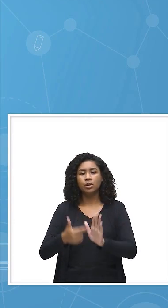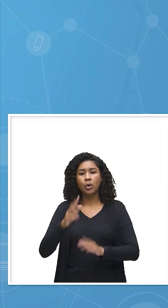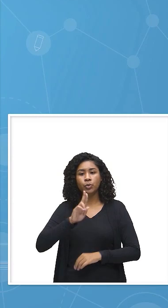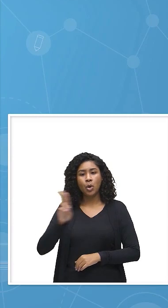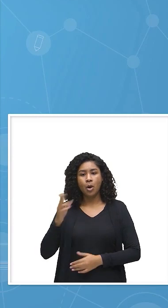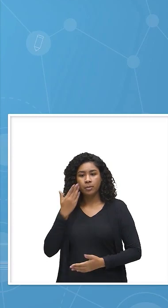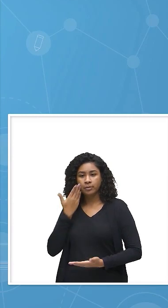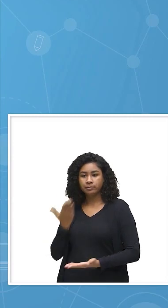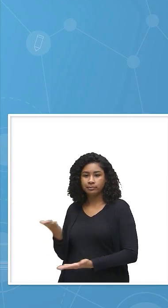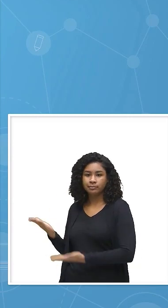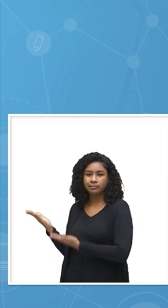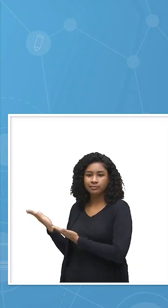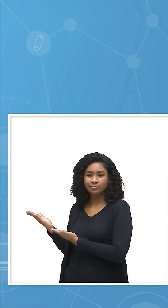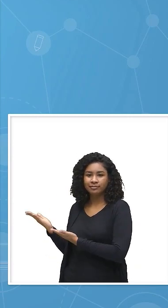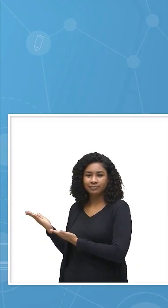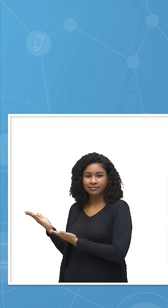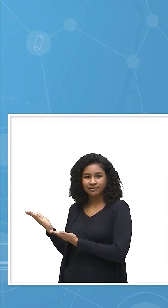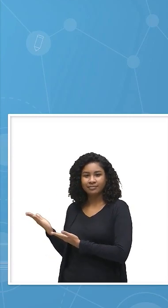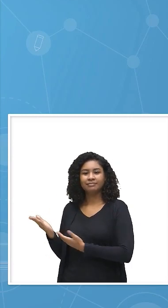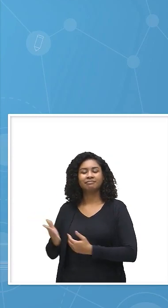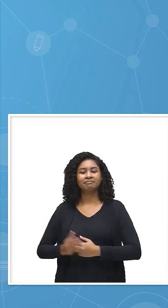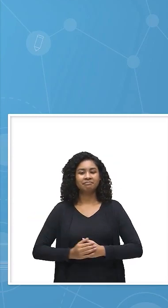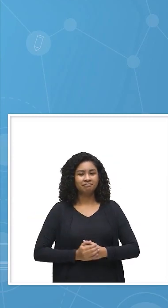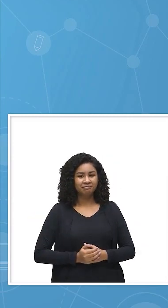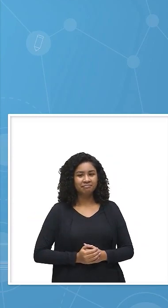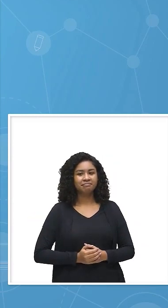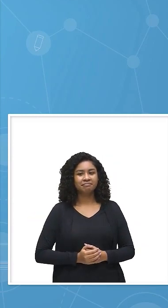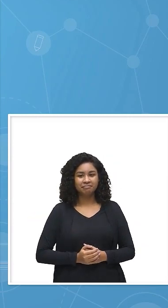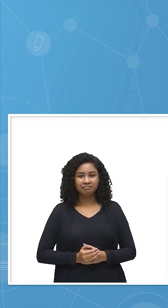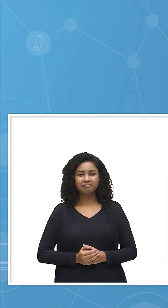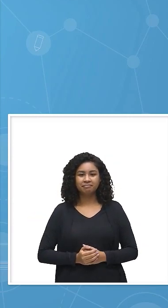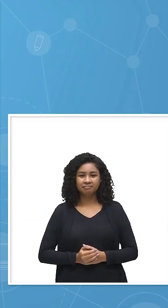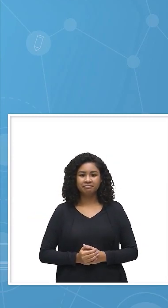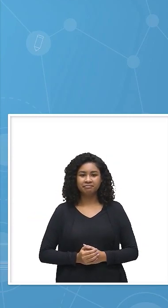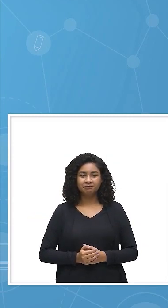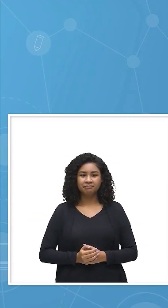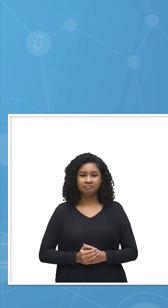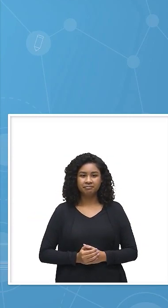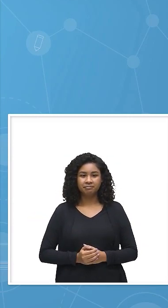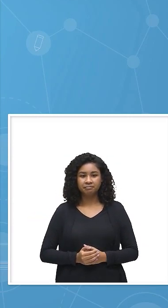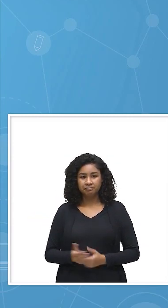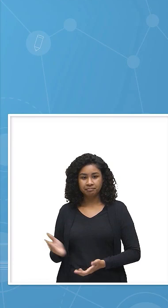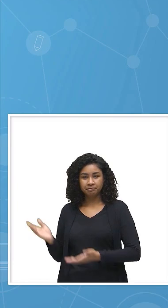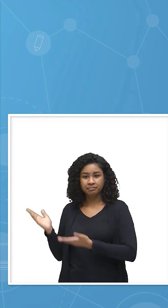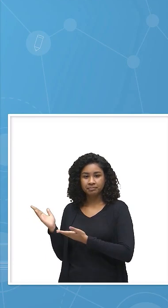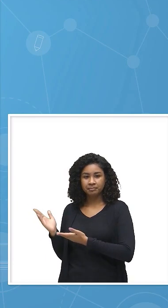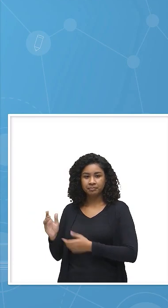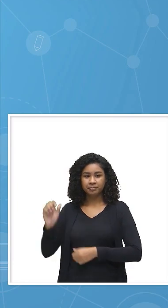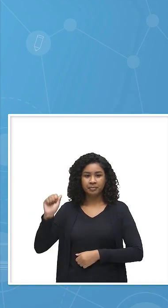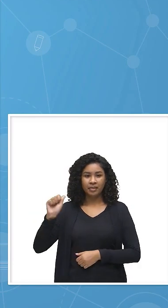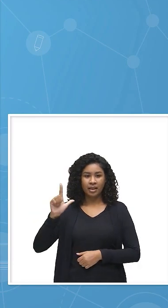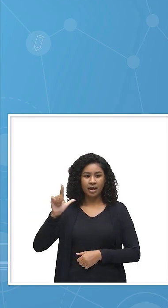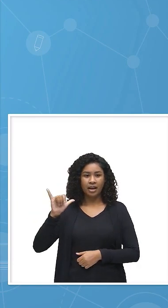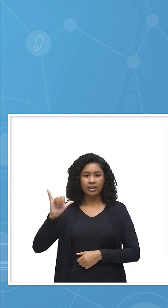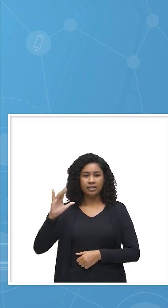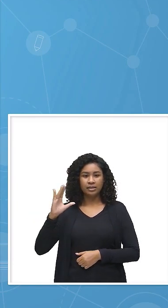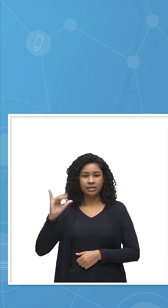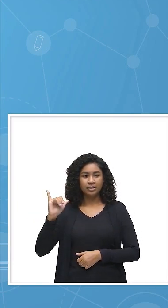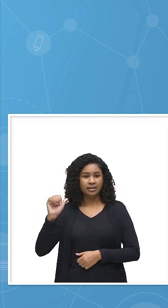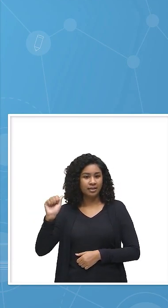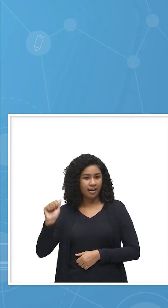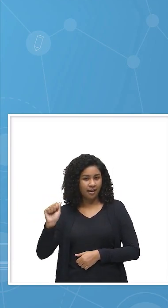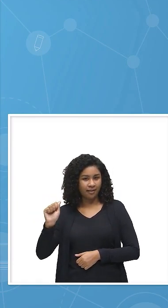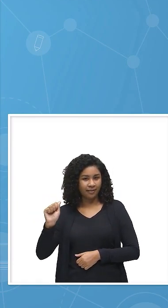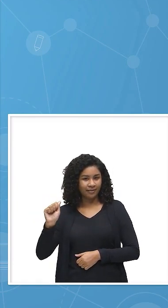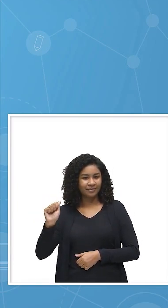Suliane. Suliane respondeu que é a letra C. Muito bem. Quem mais está participando? Vamos